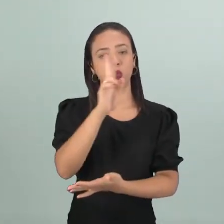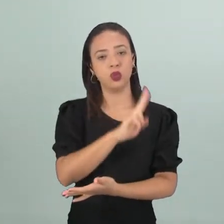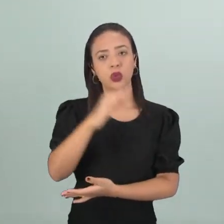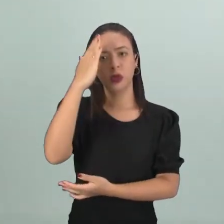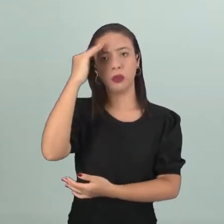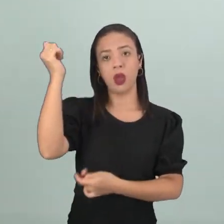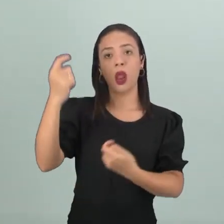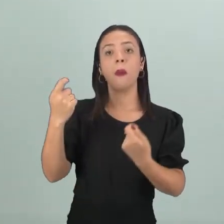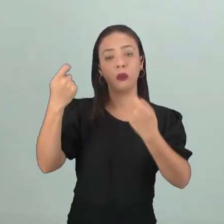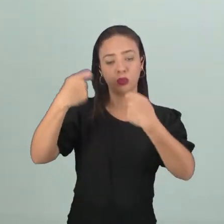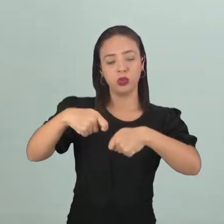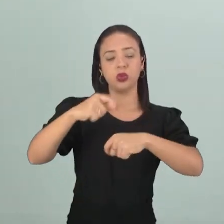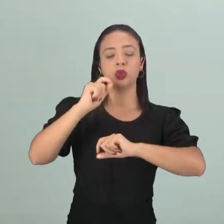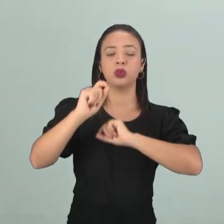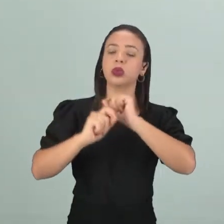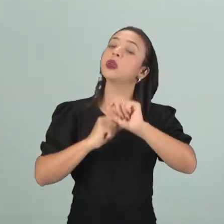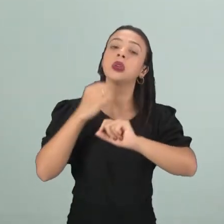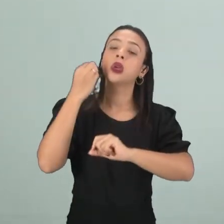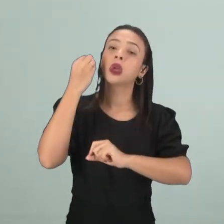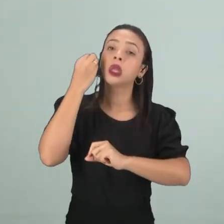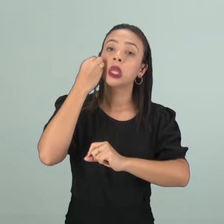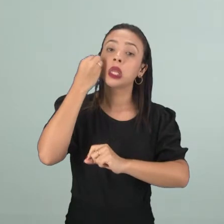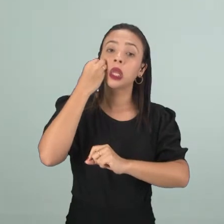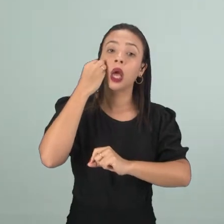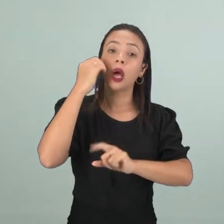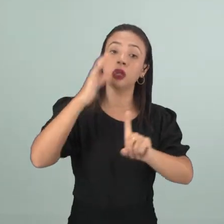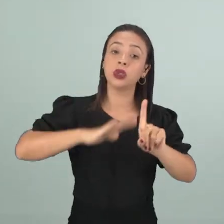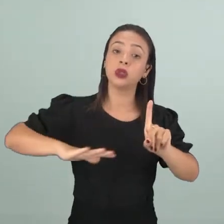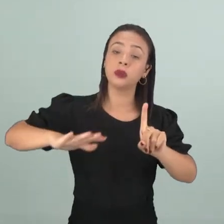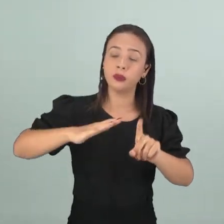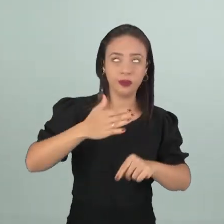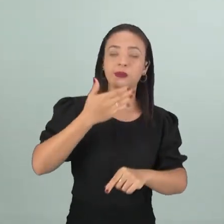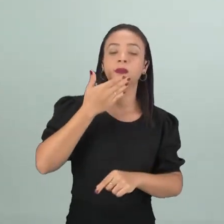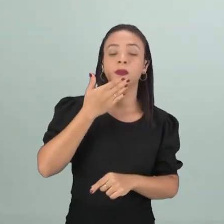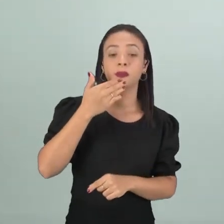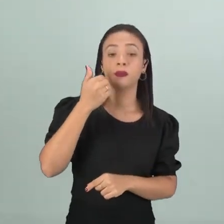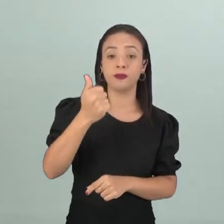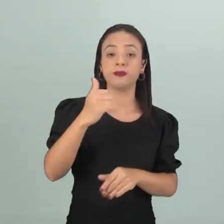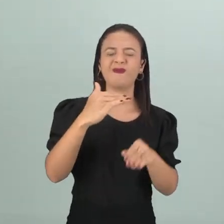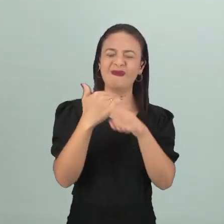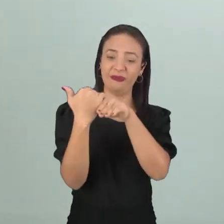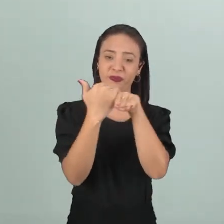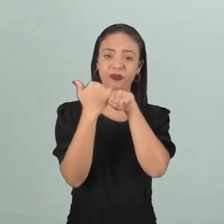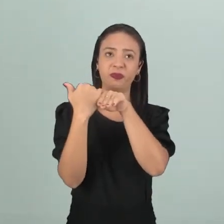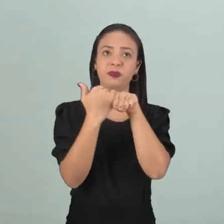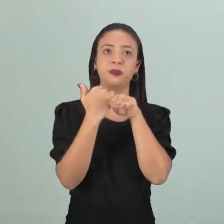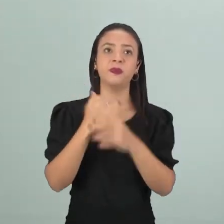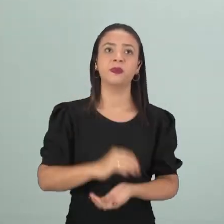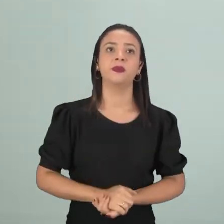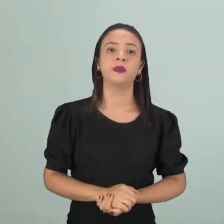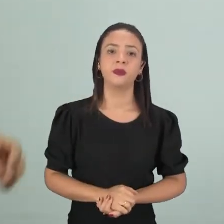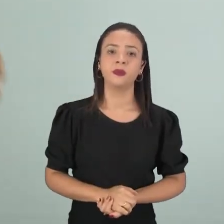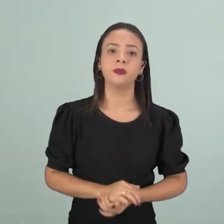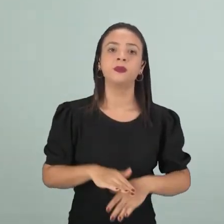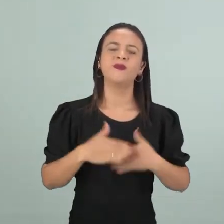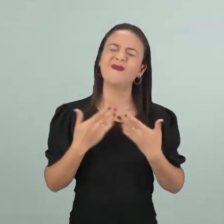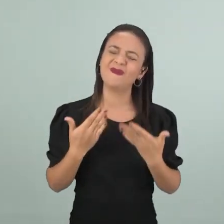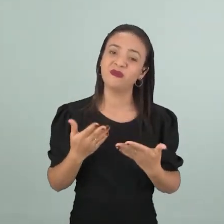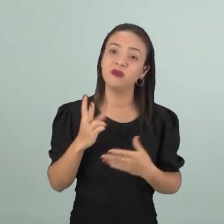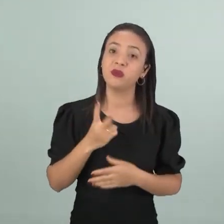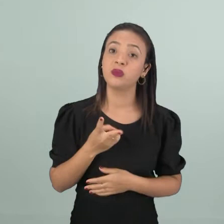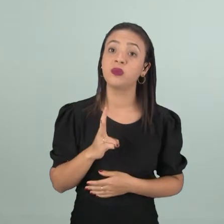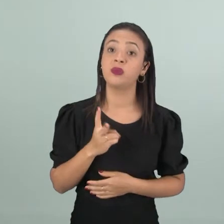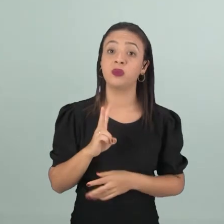gente conseguiria tentar transformar a sociedade numa sociedade mais igualitária. E aí a gente vai